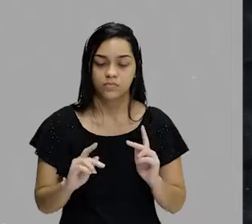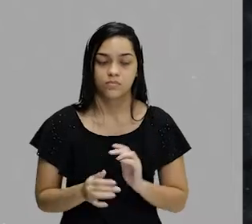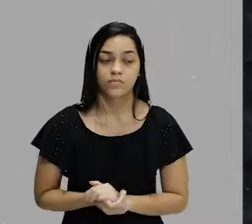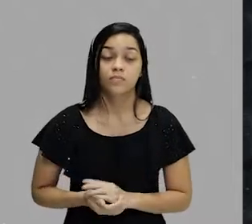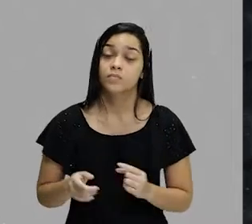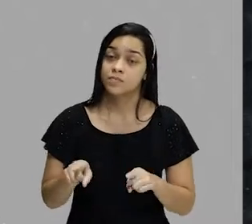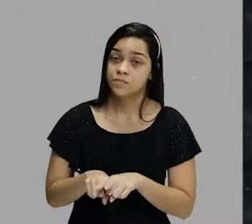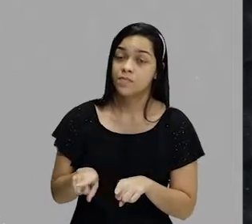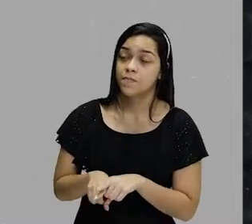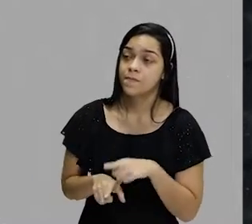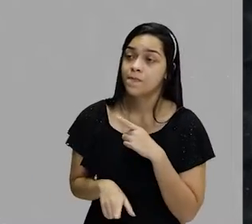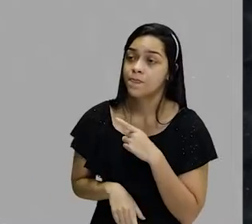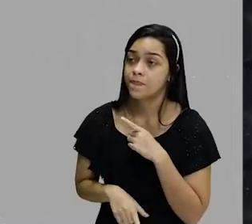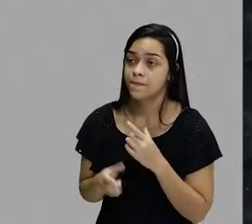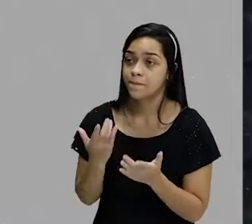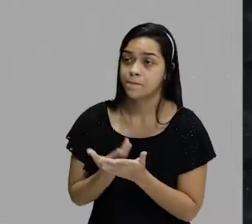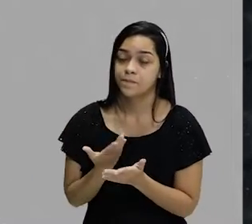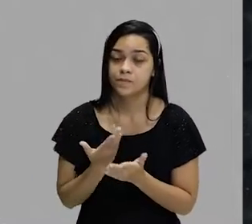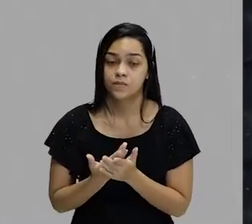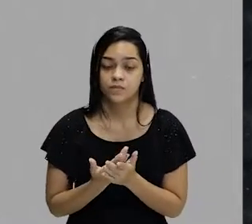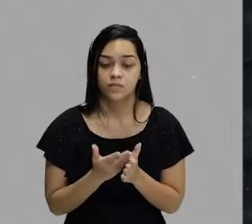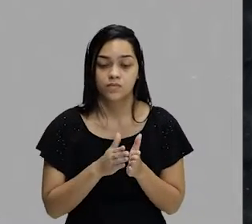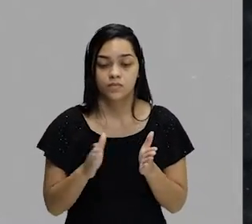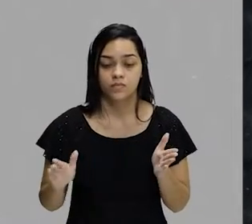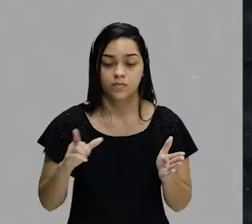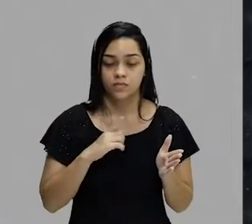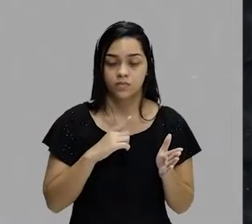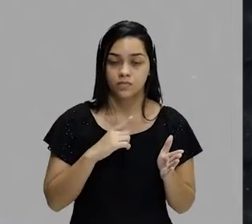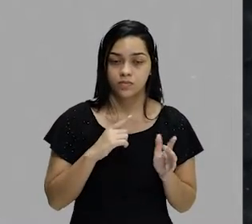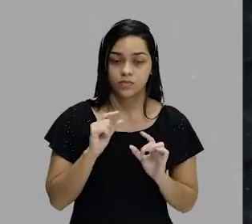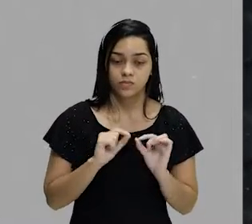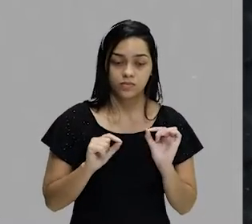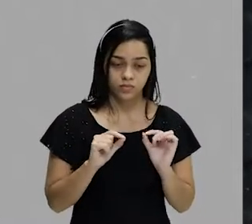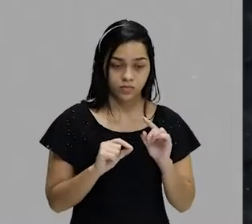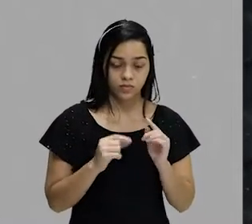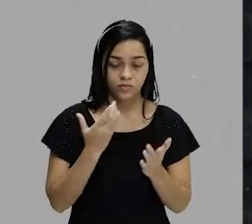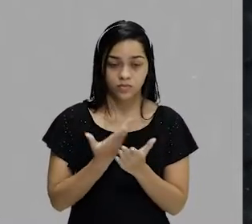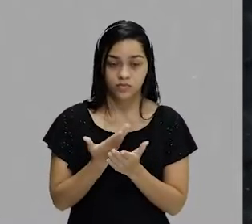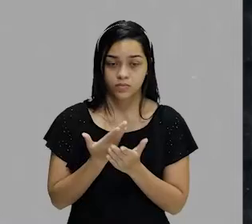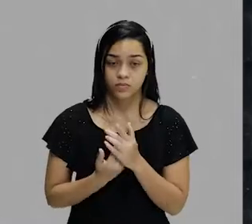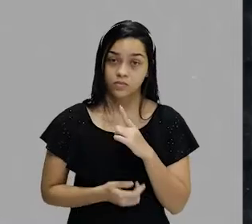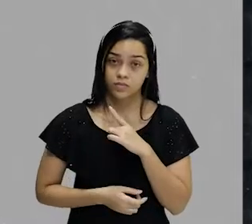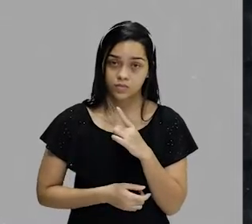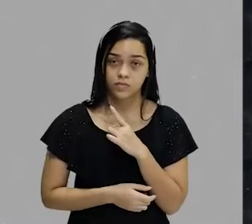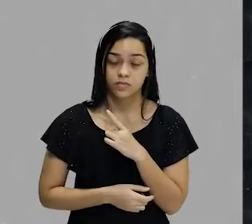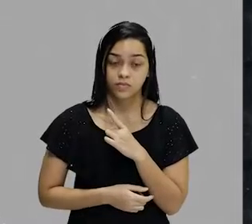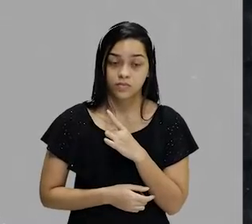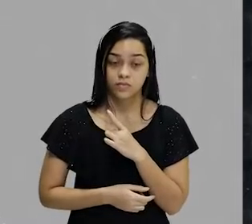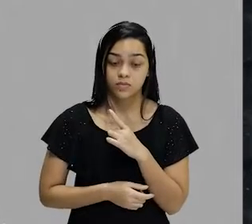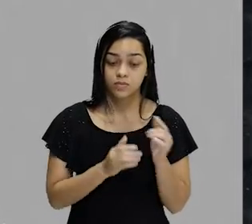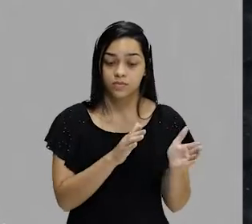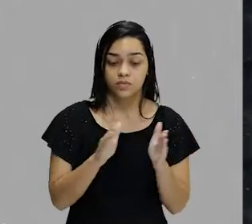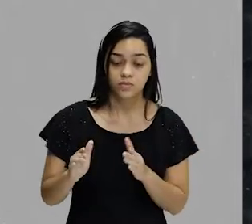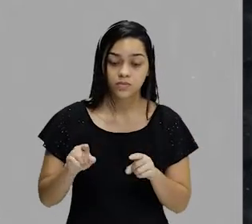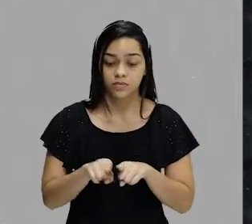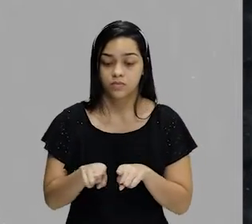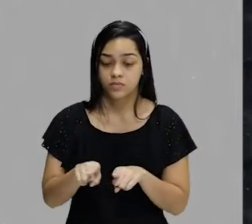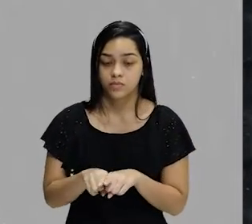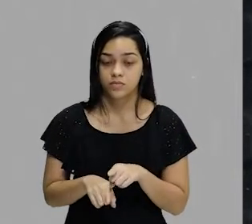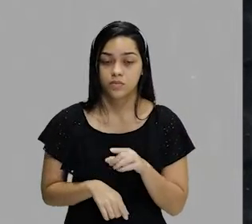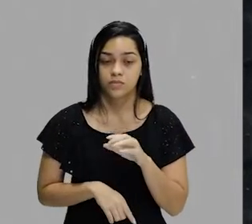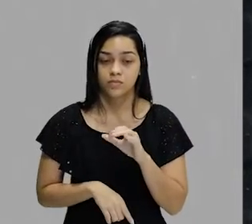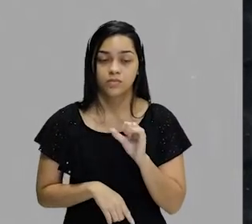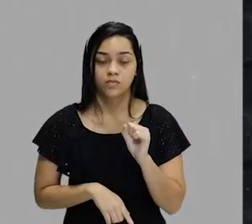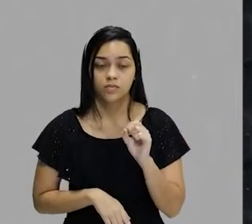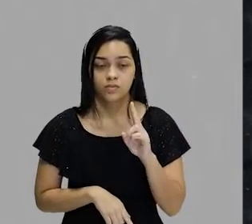Assim como, para estudar o período composto por coordenação, nós estudamos as conjunções coordenativas, no período composto por